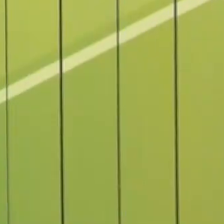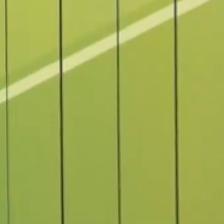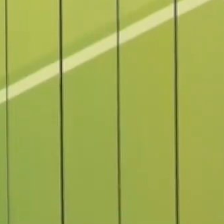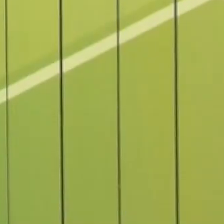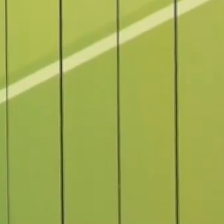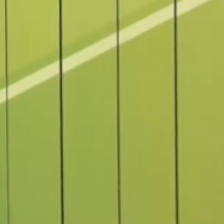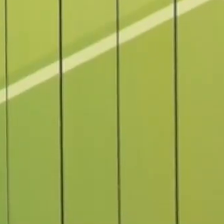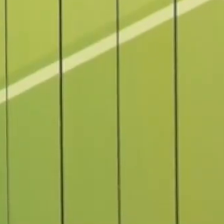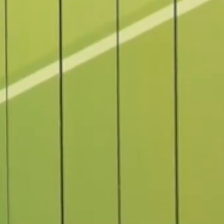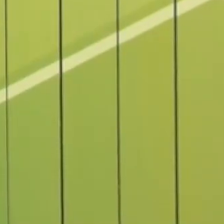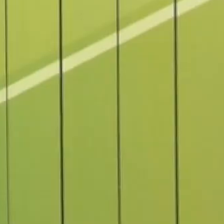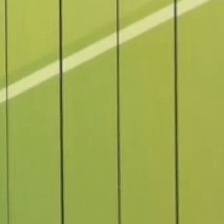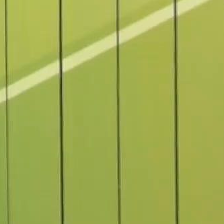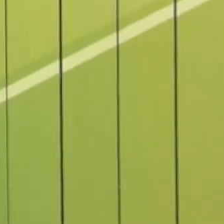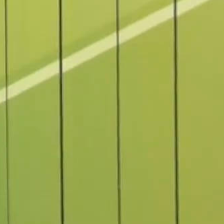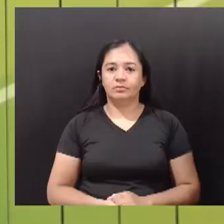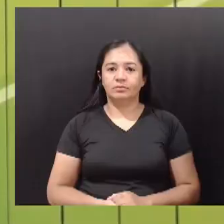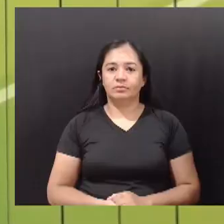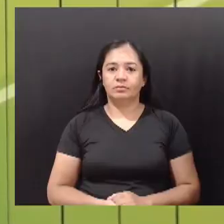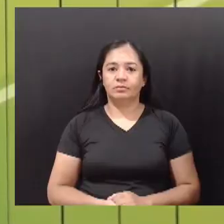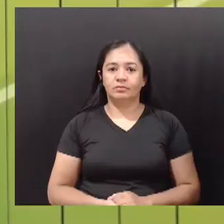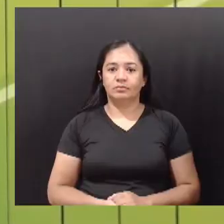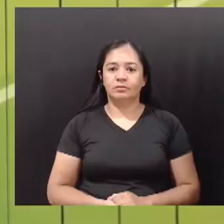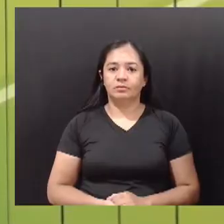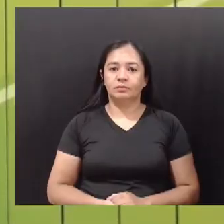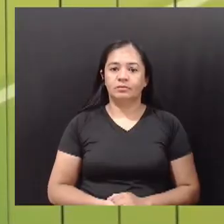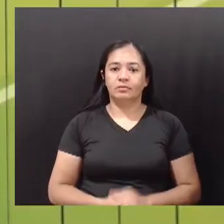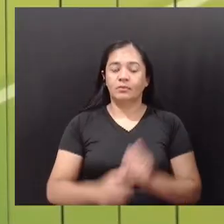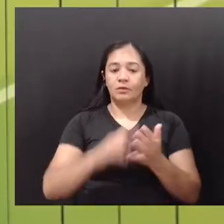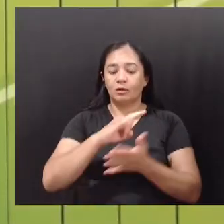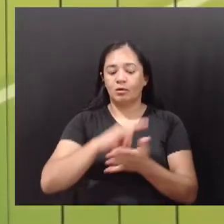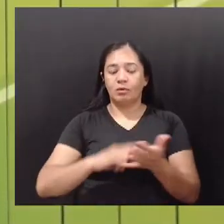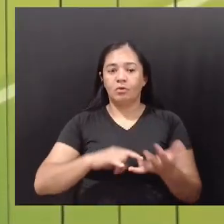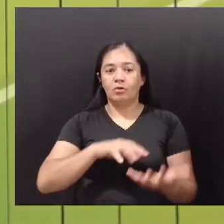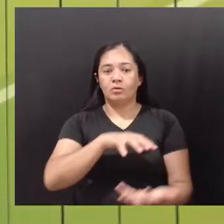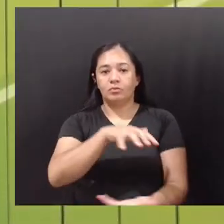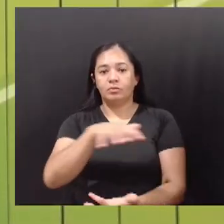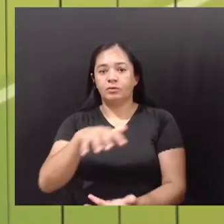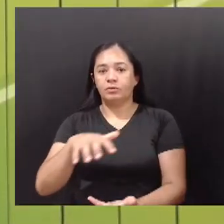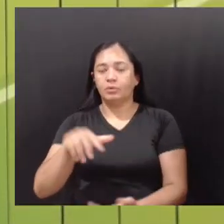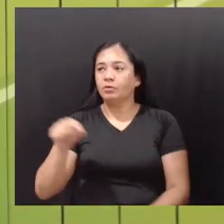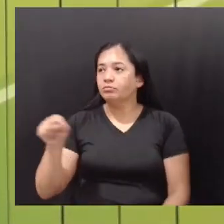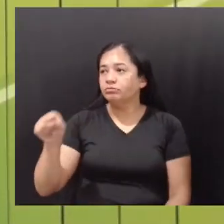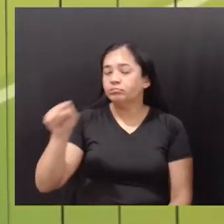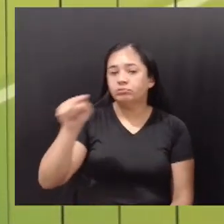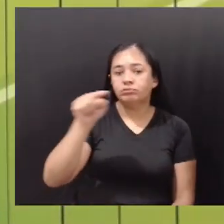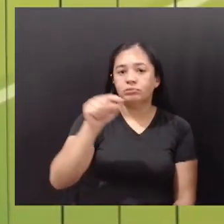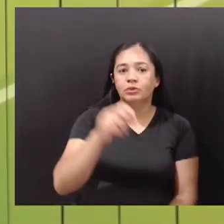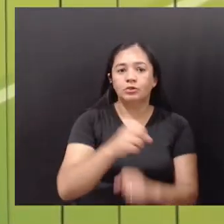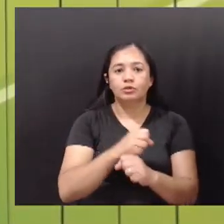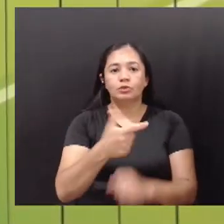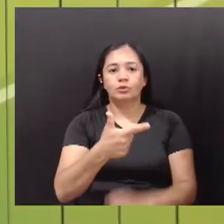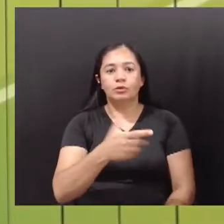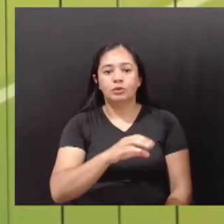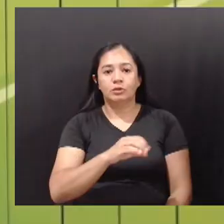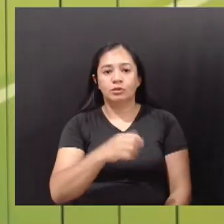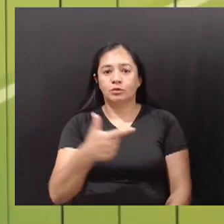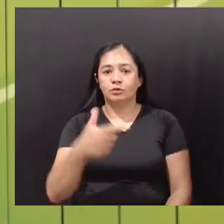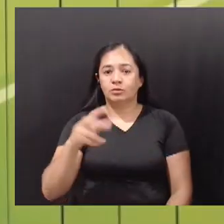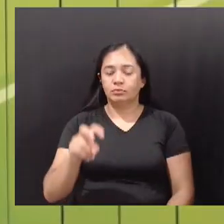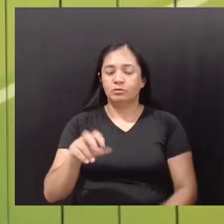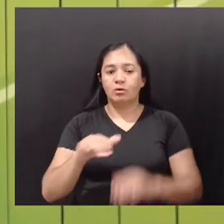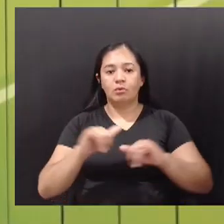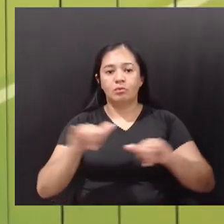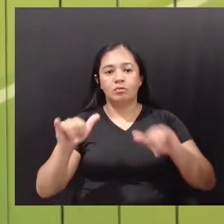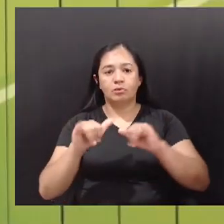Olá! O relatório global de pontos de inflexão de 2025, publicado em